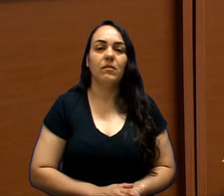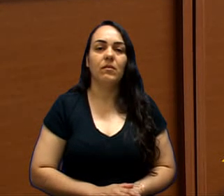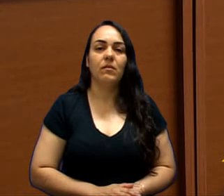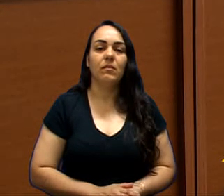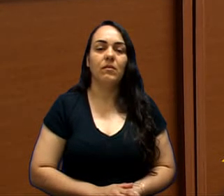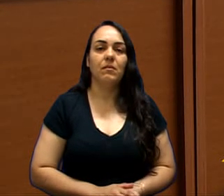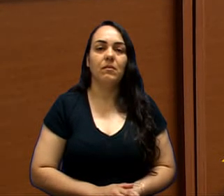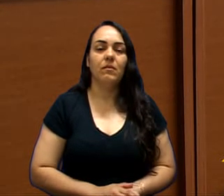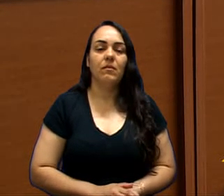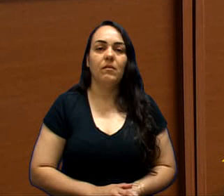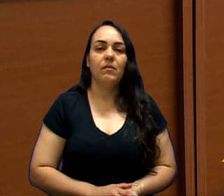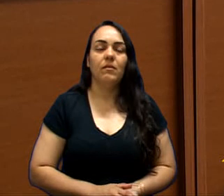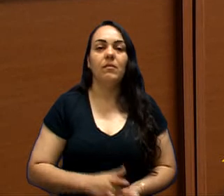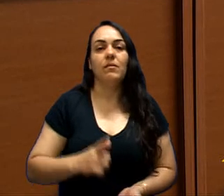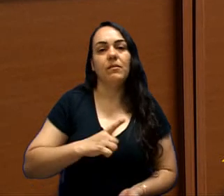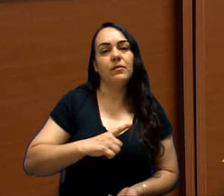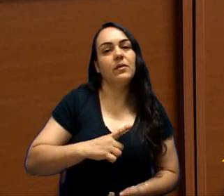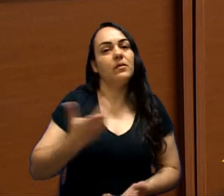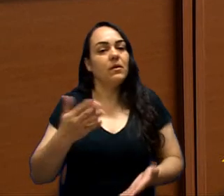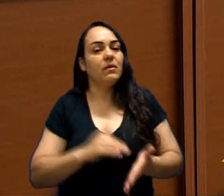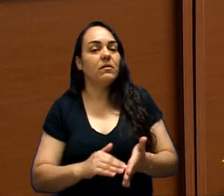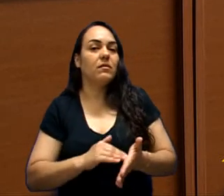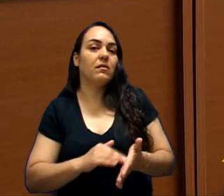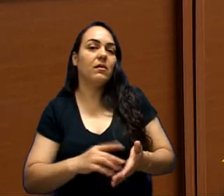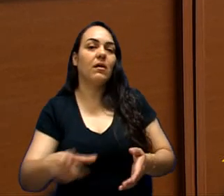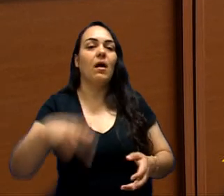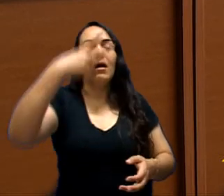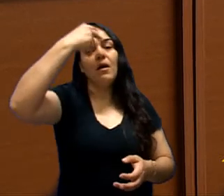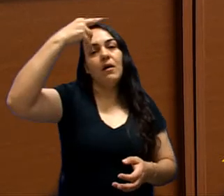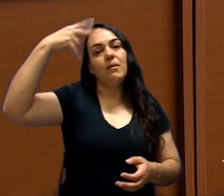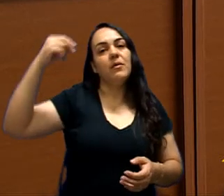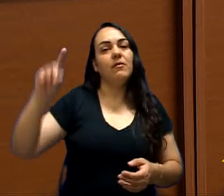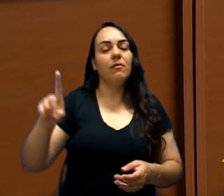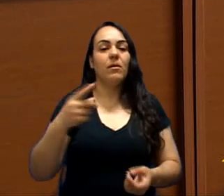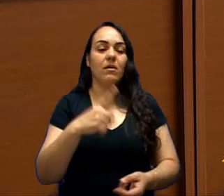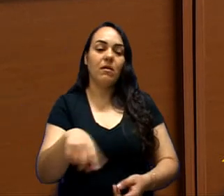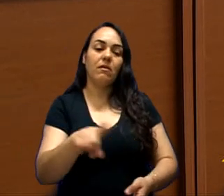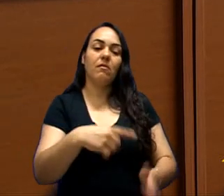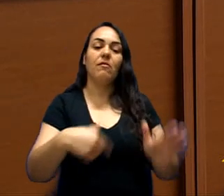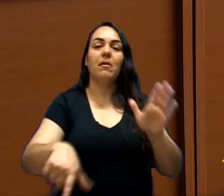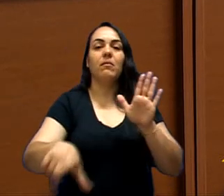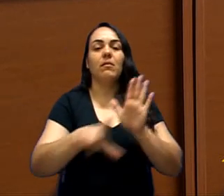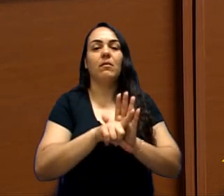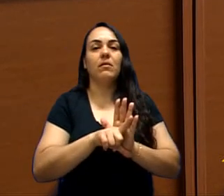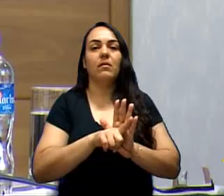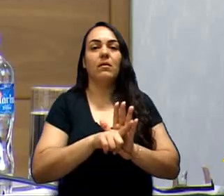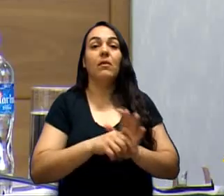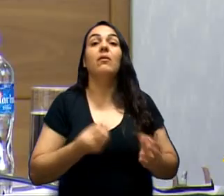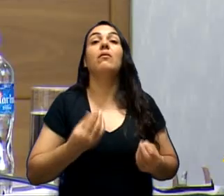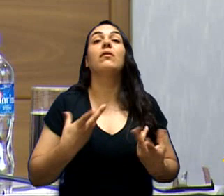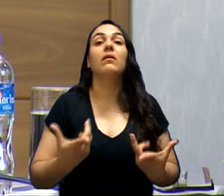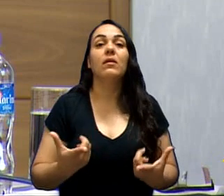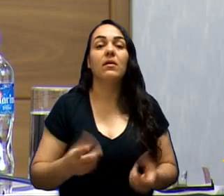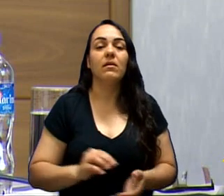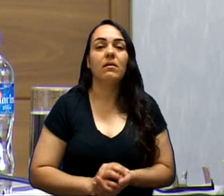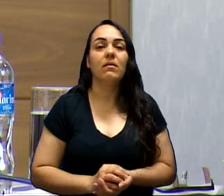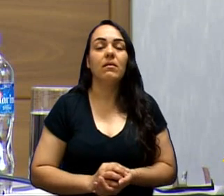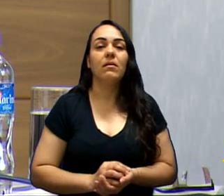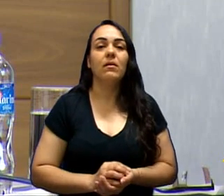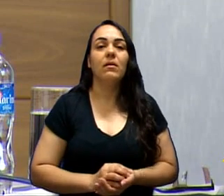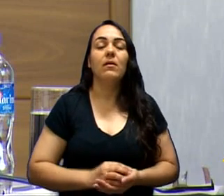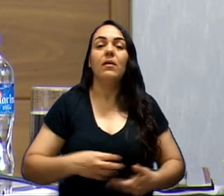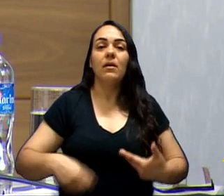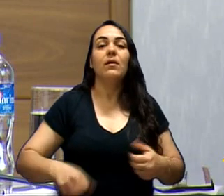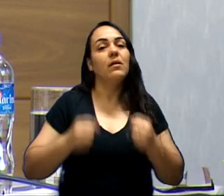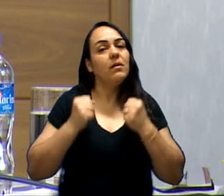Não, ela tem um secretário, não é a prefeita que veta. O que é dela? É do